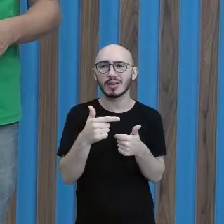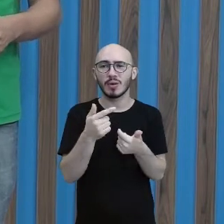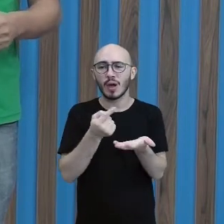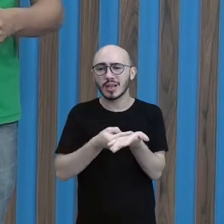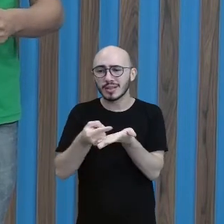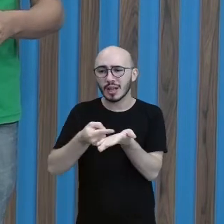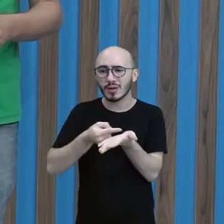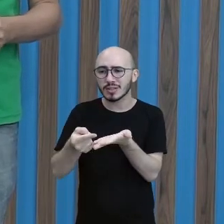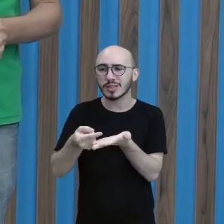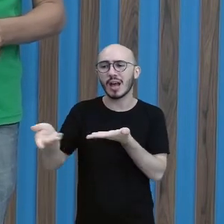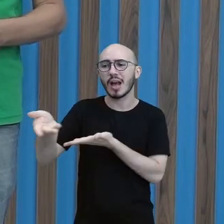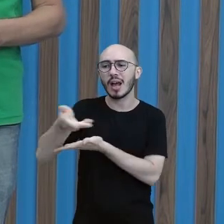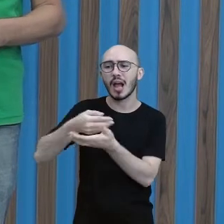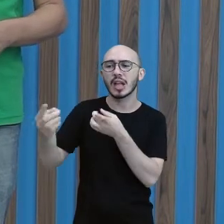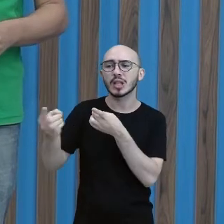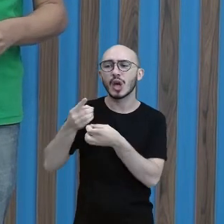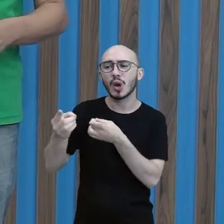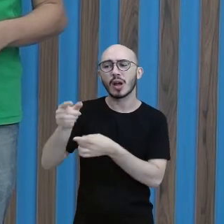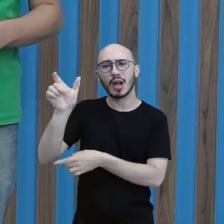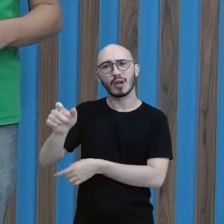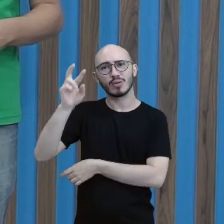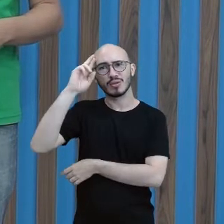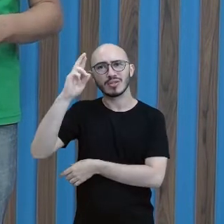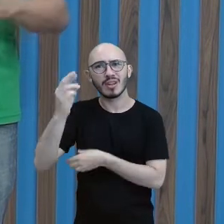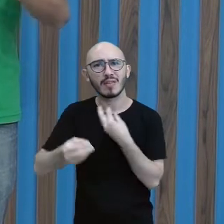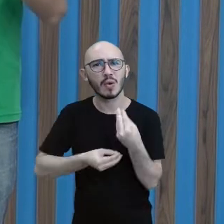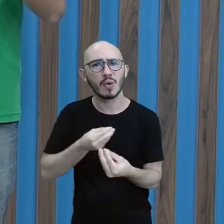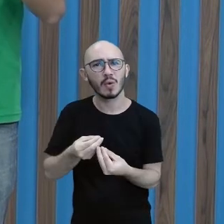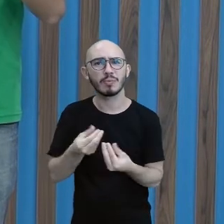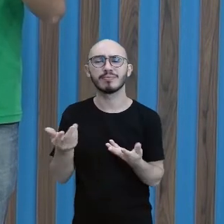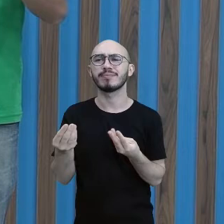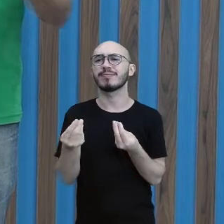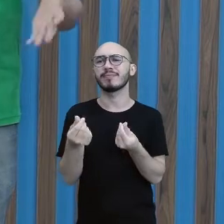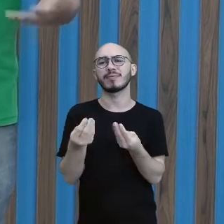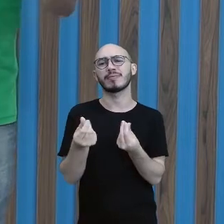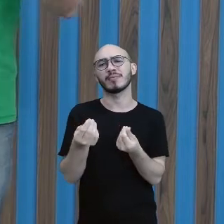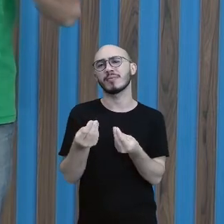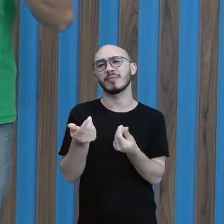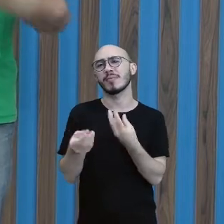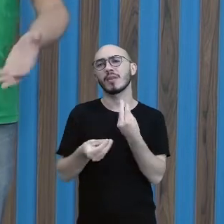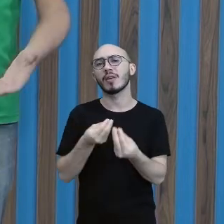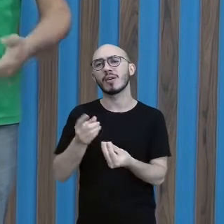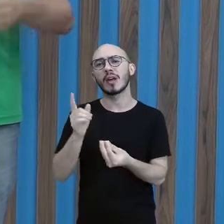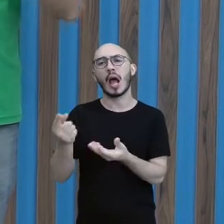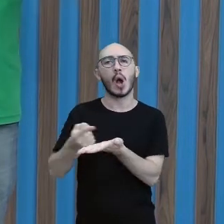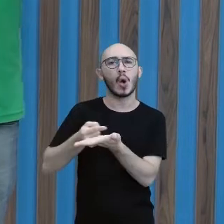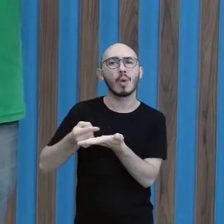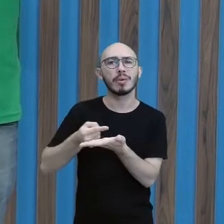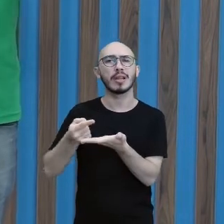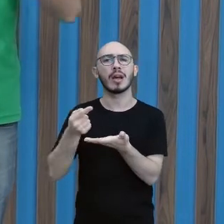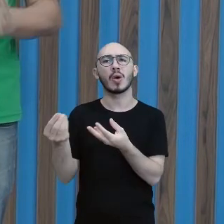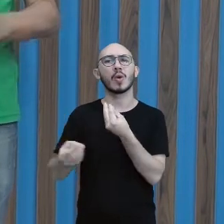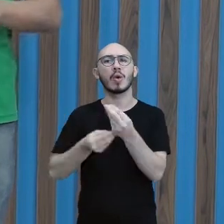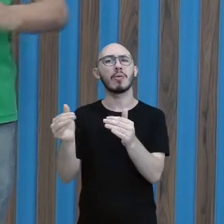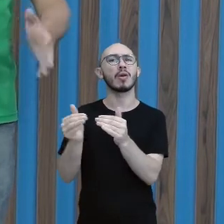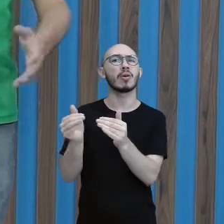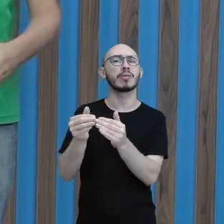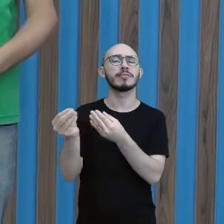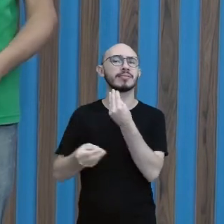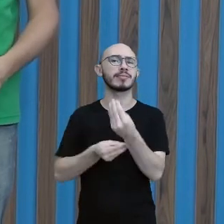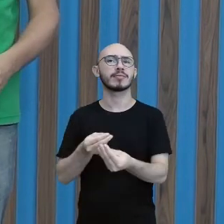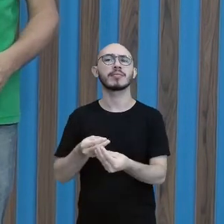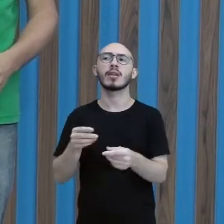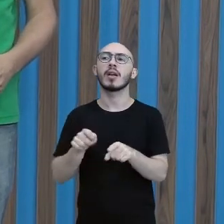de dialogar com o patrão ou a patroa e negociar algo para ele ou para ela, né? Então, principalmente nas